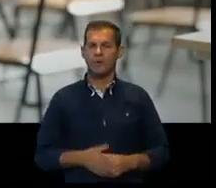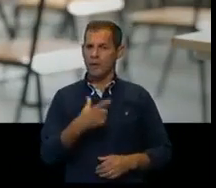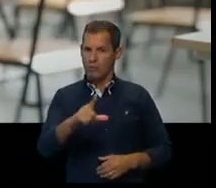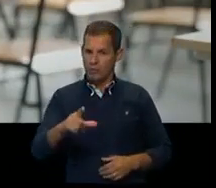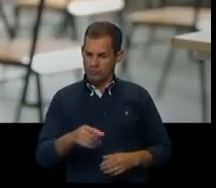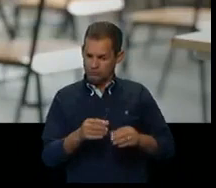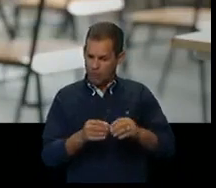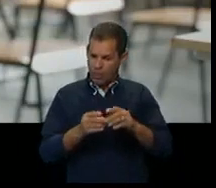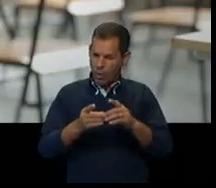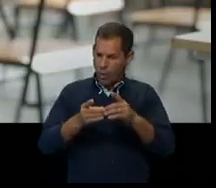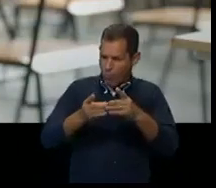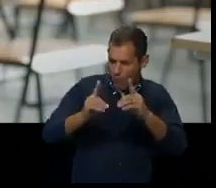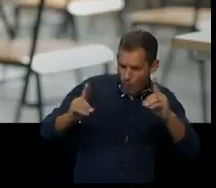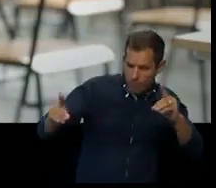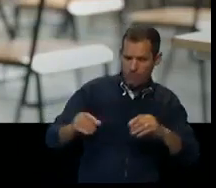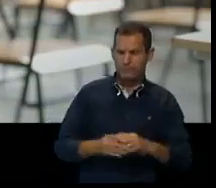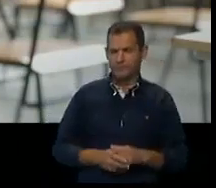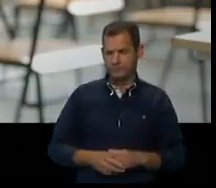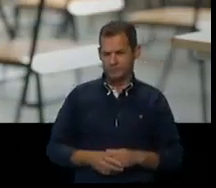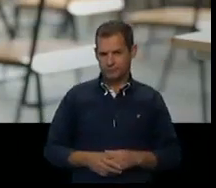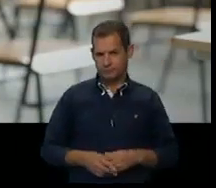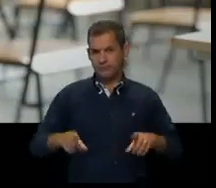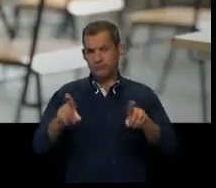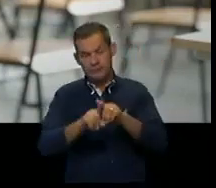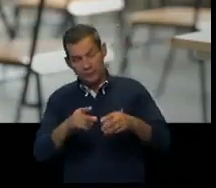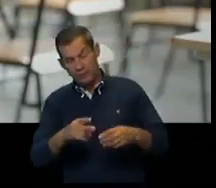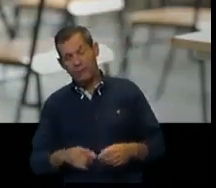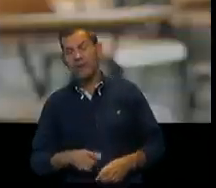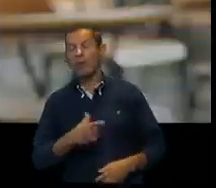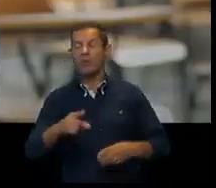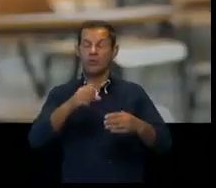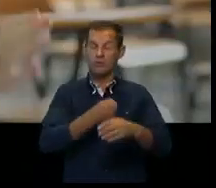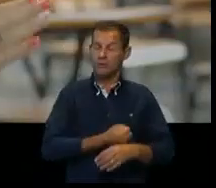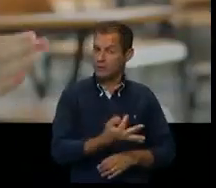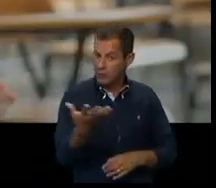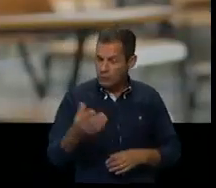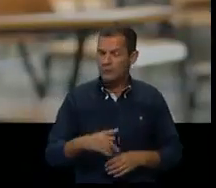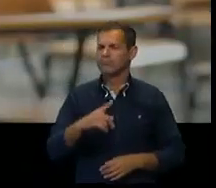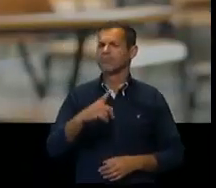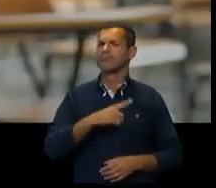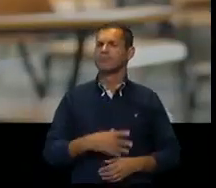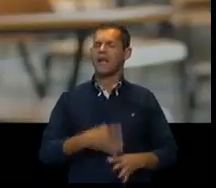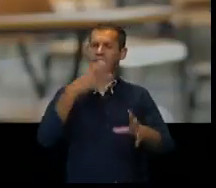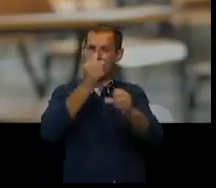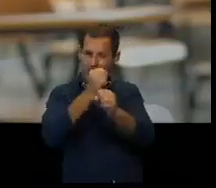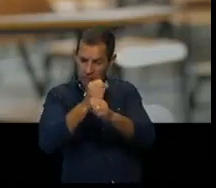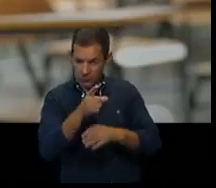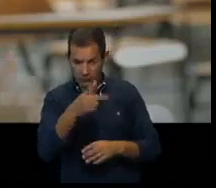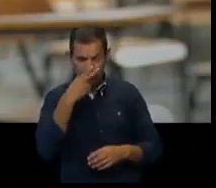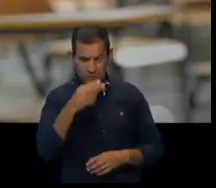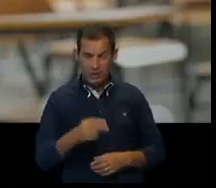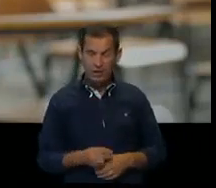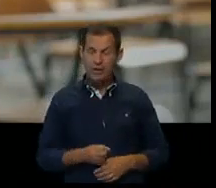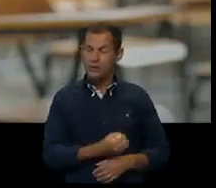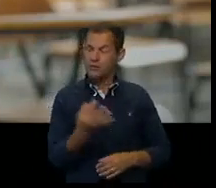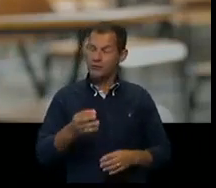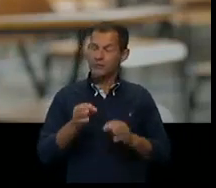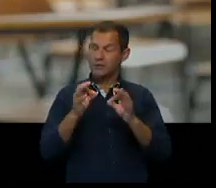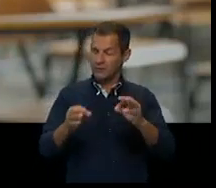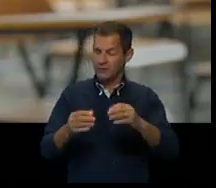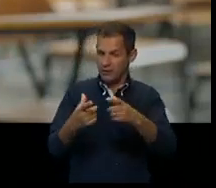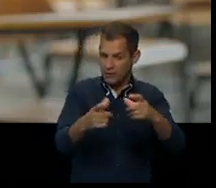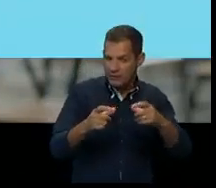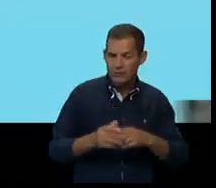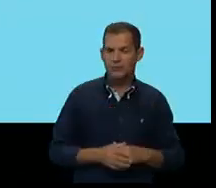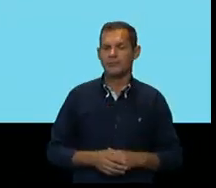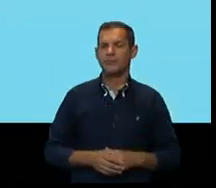outra distância, de tal a tal. É outro volume. Aí você tem a soma que você acha o volume total do reservatório.